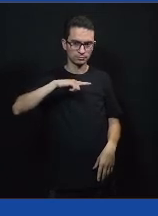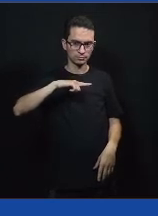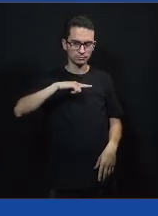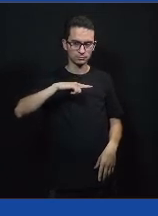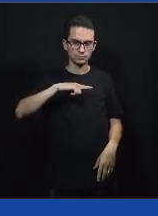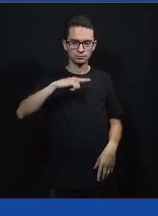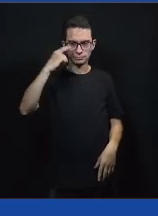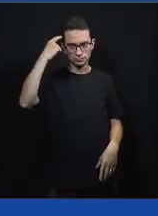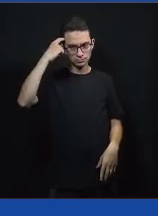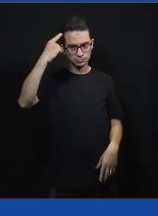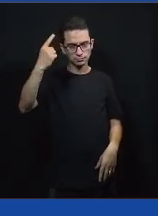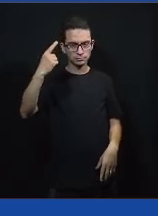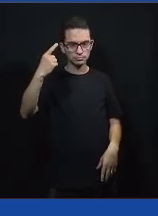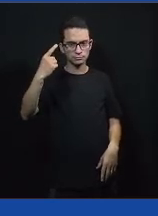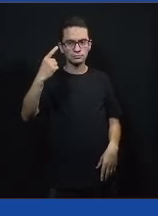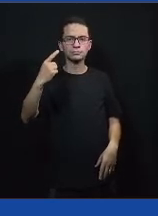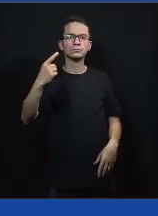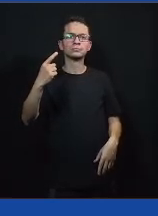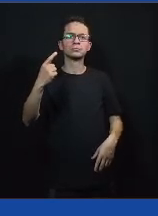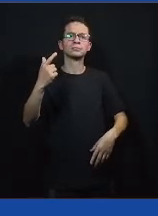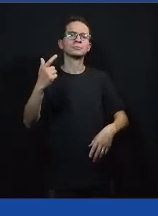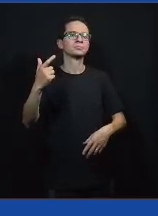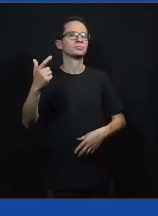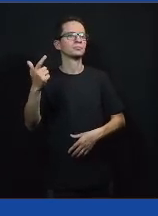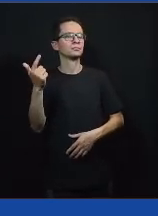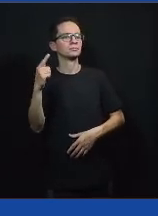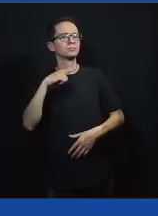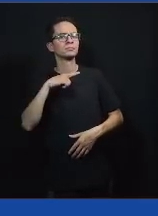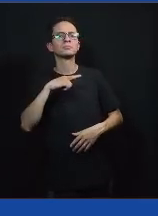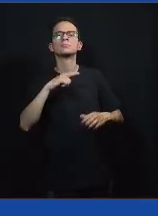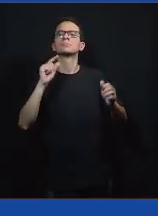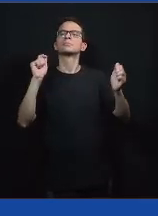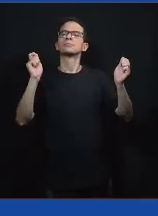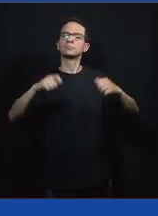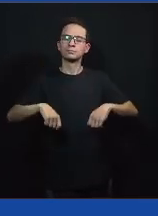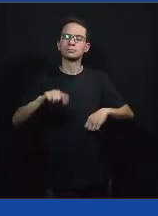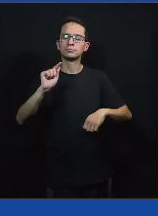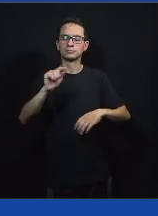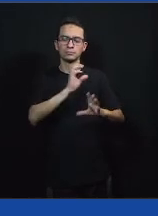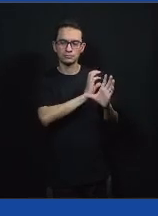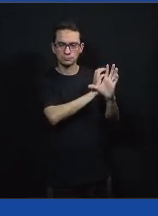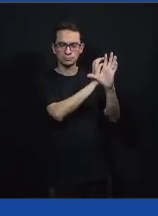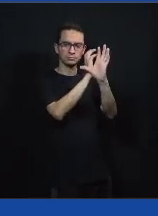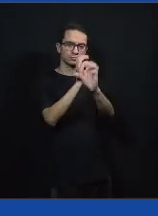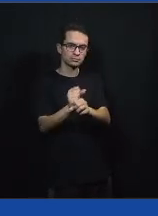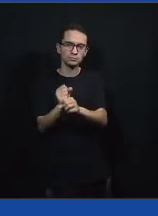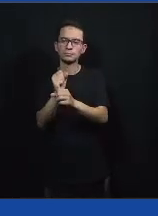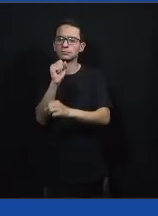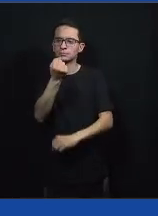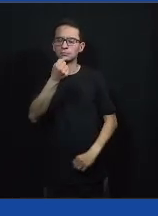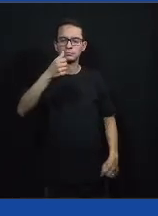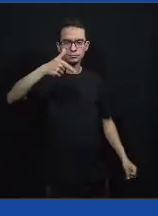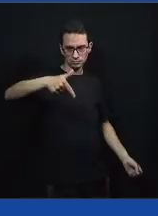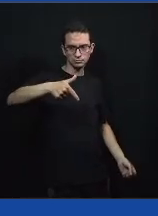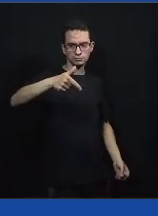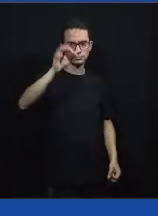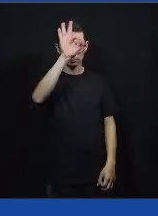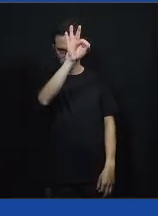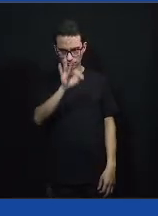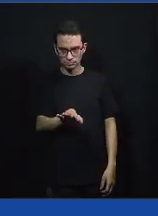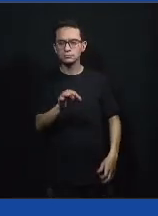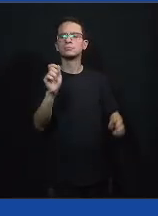os cinco grupos eles conseguiram concluir mas 87 por cento do plano de trabalho